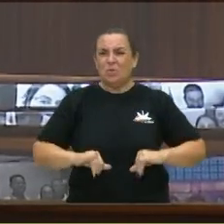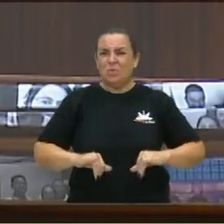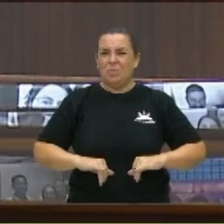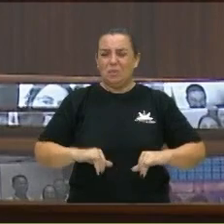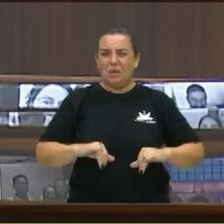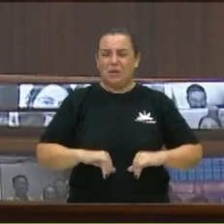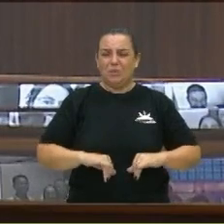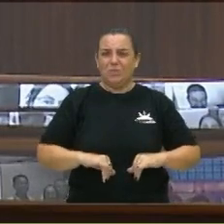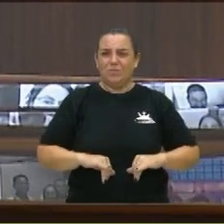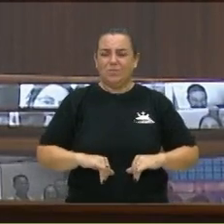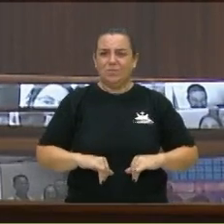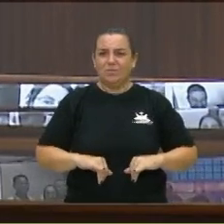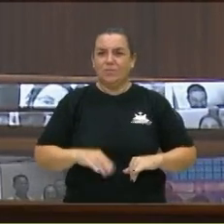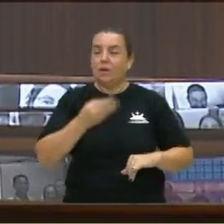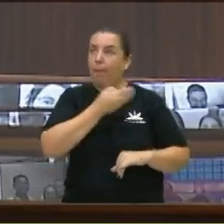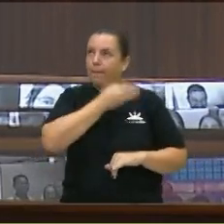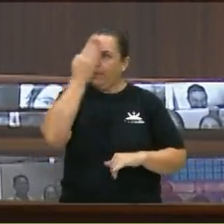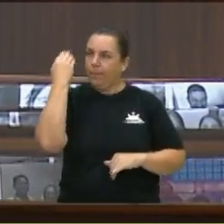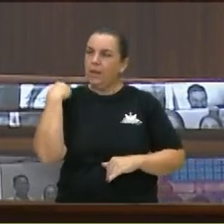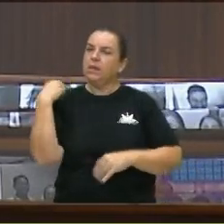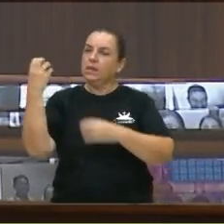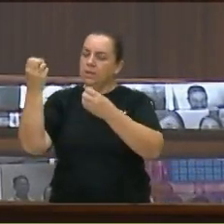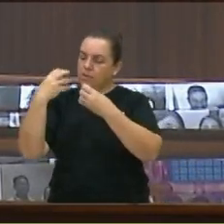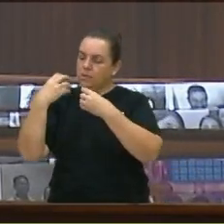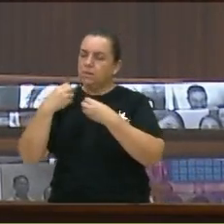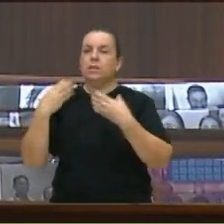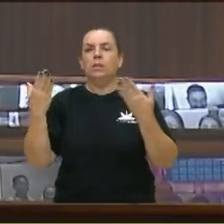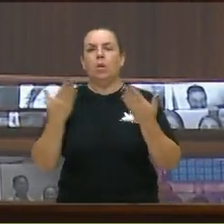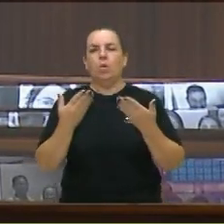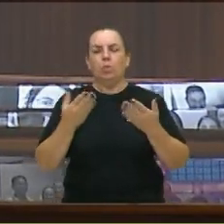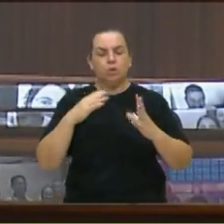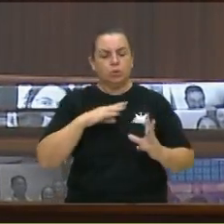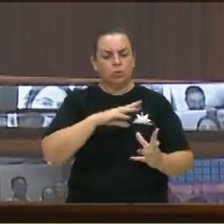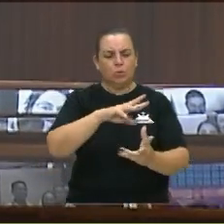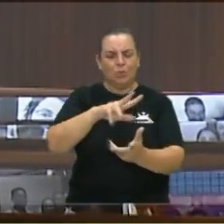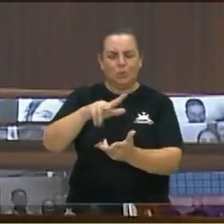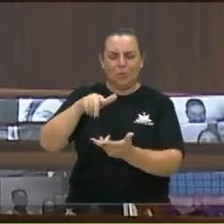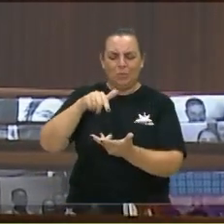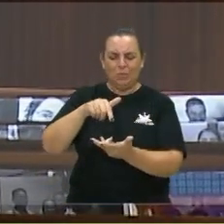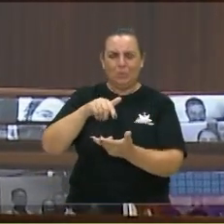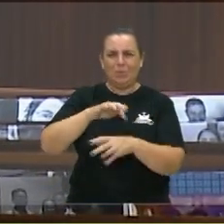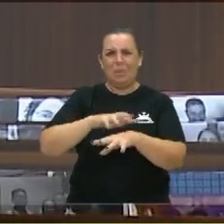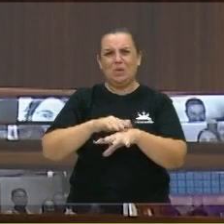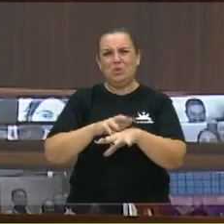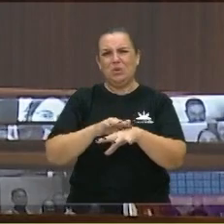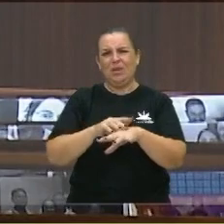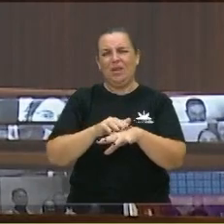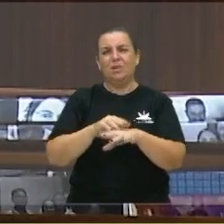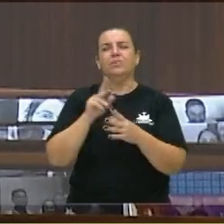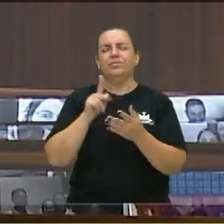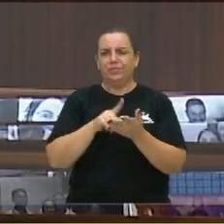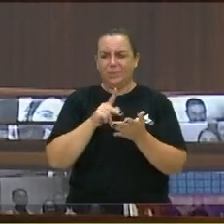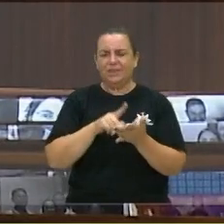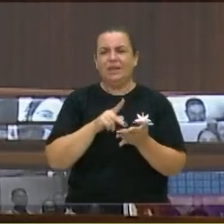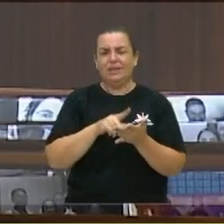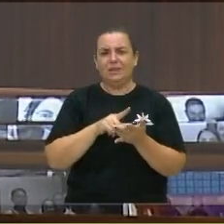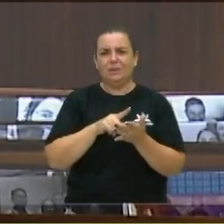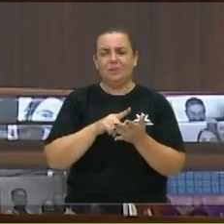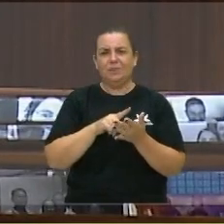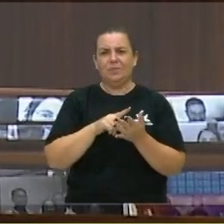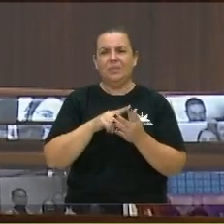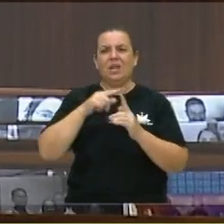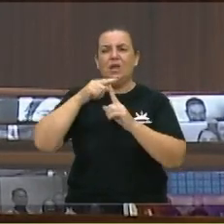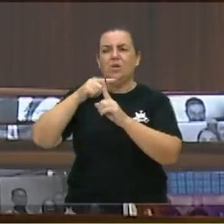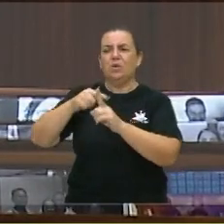Maria nos ensina hoje que o mundo está machucado, é verdade, que o